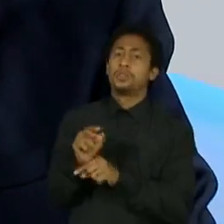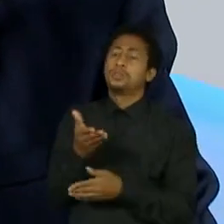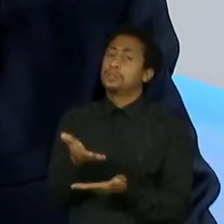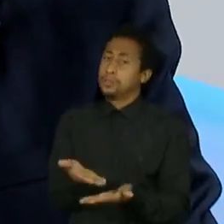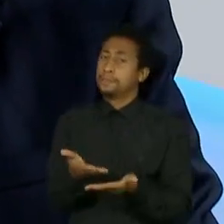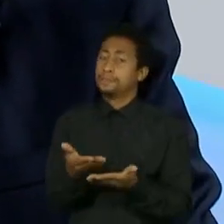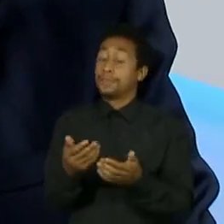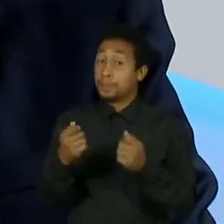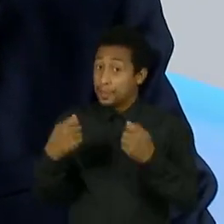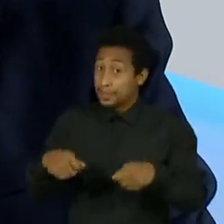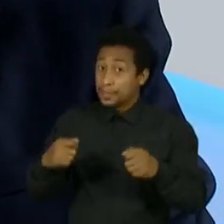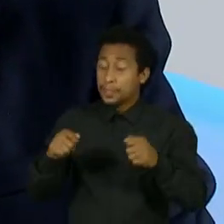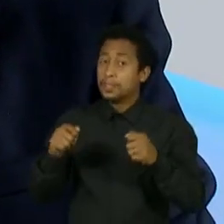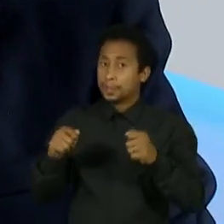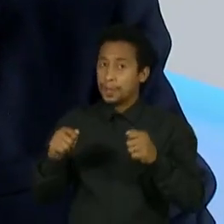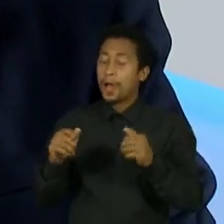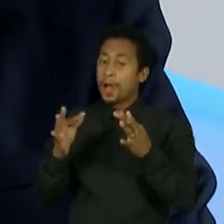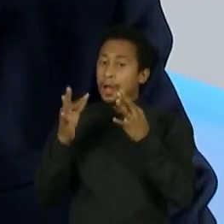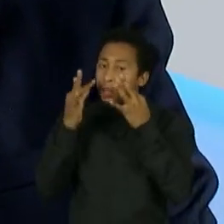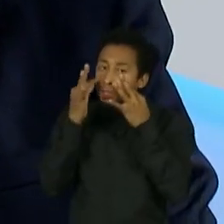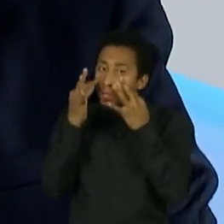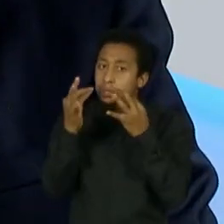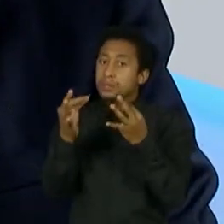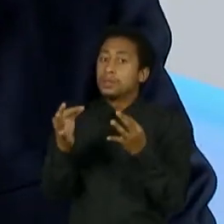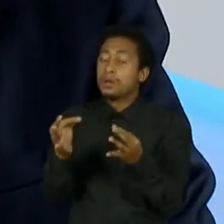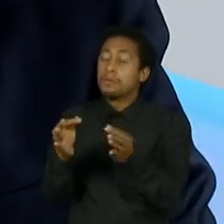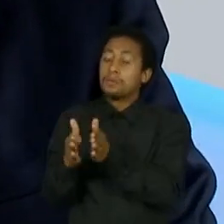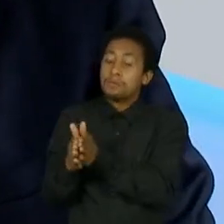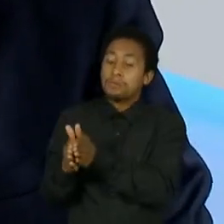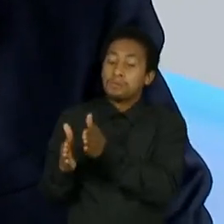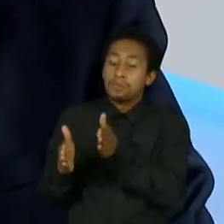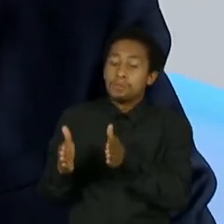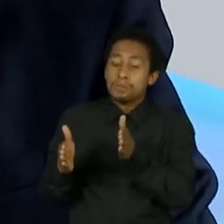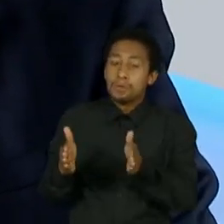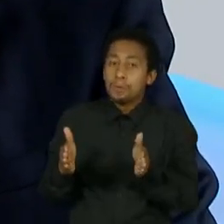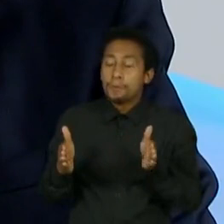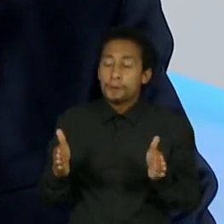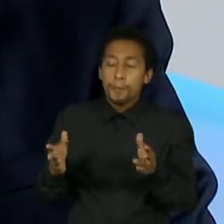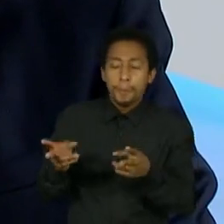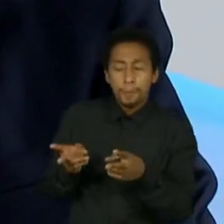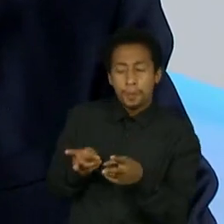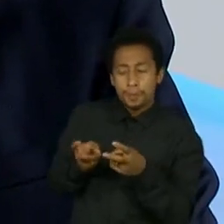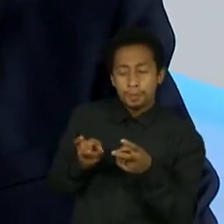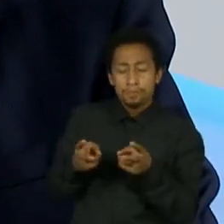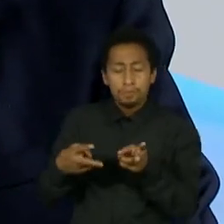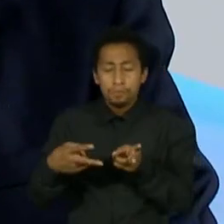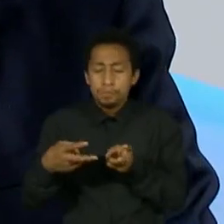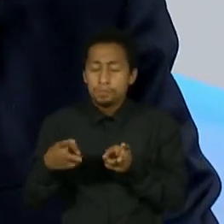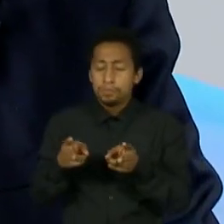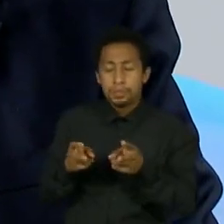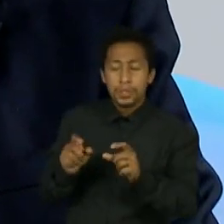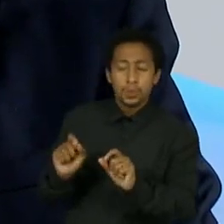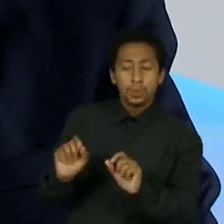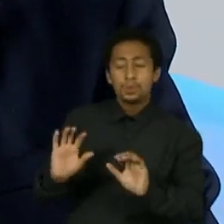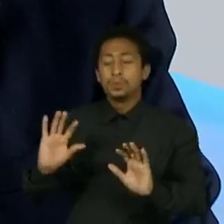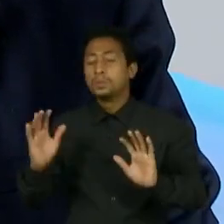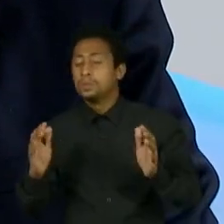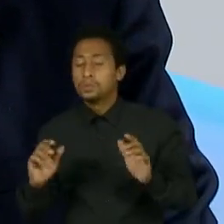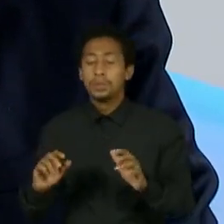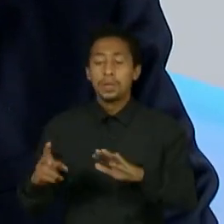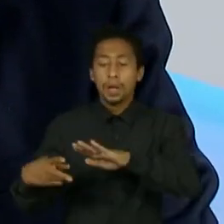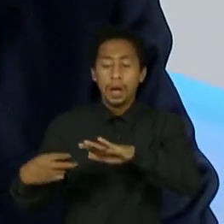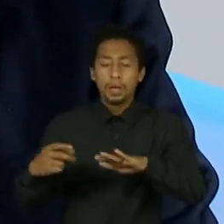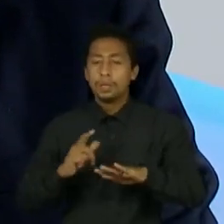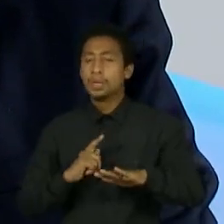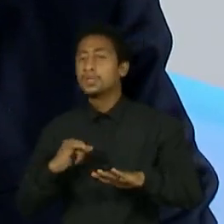atentos aos eventuais riscos e ir mapeando esses riscos as informações